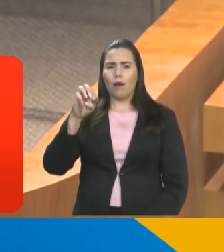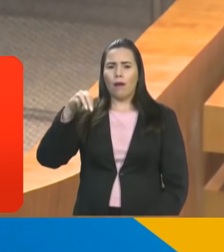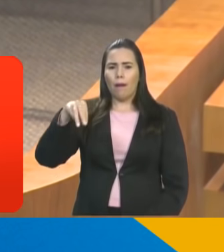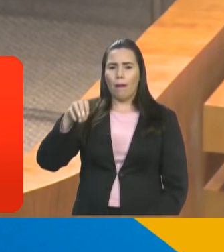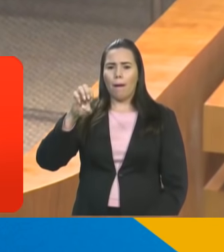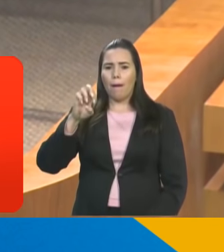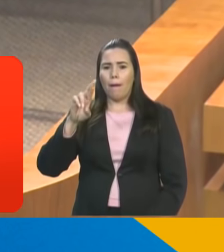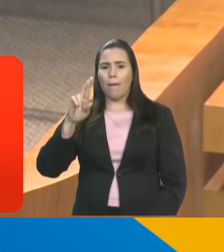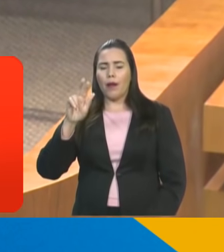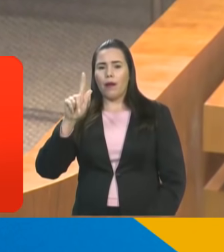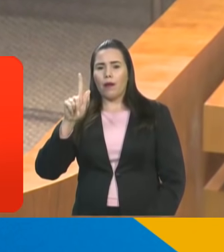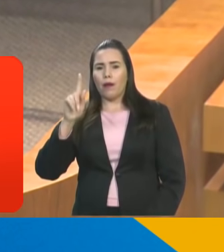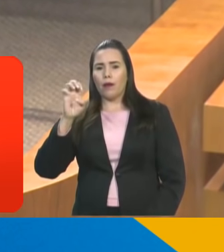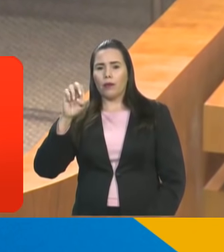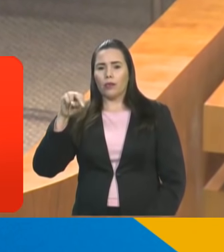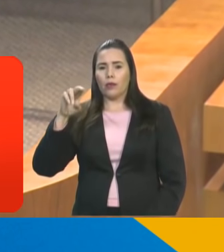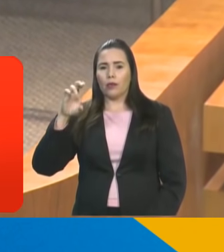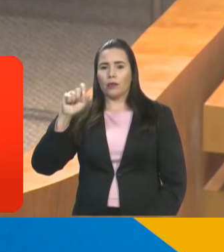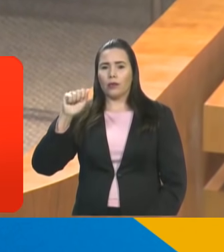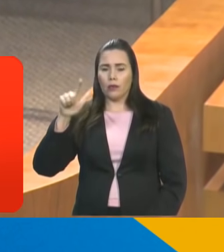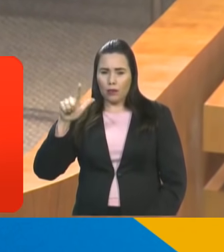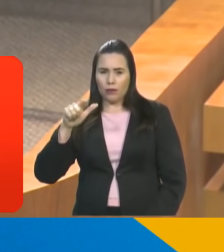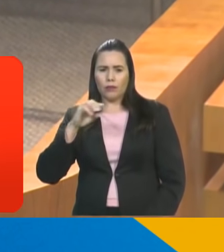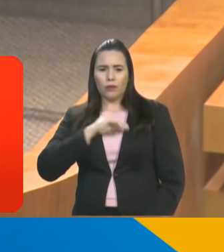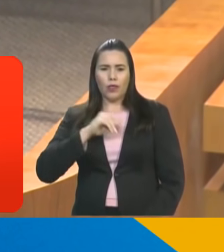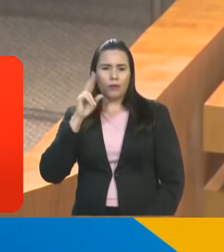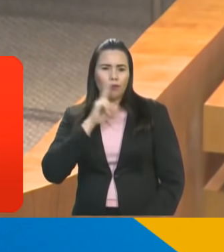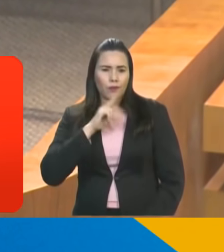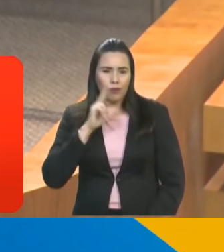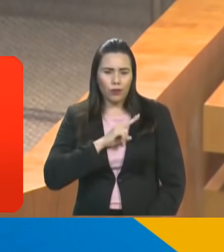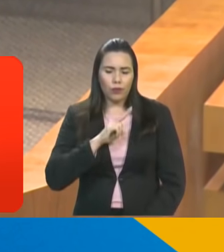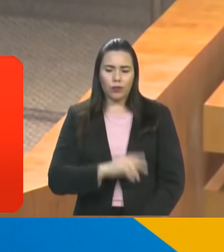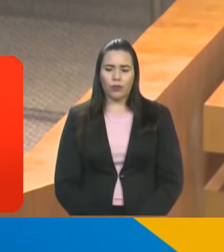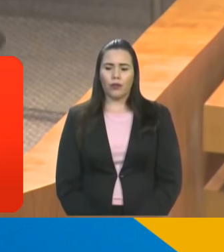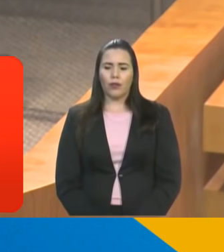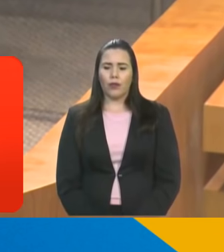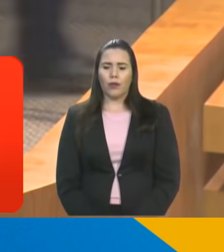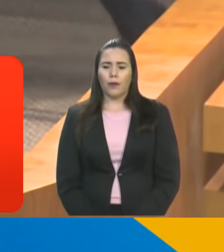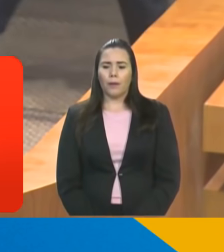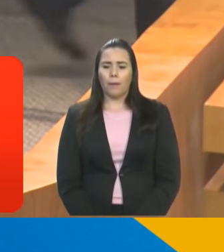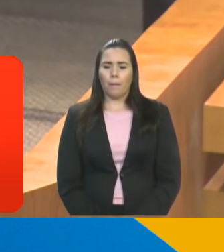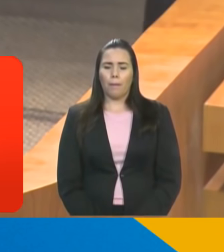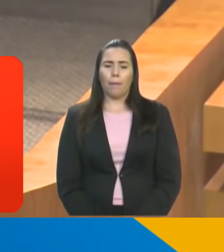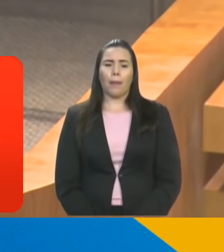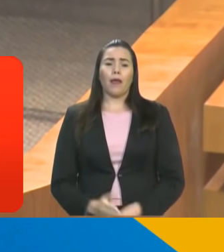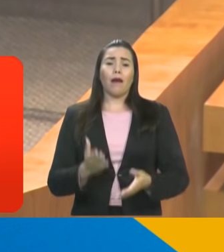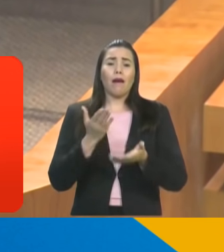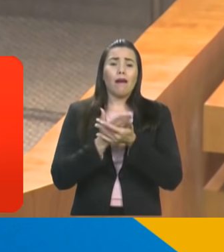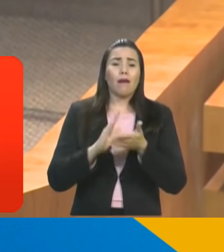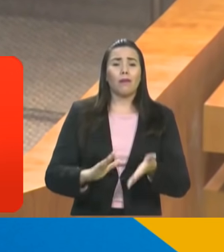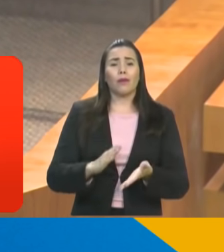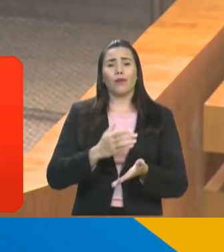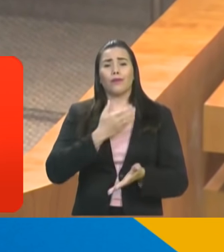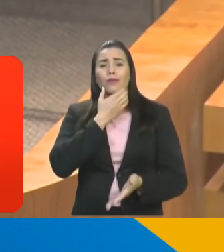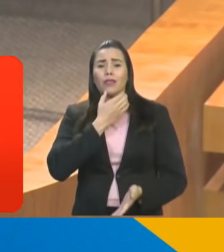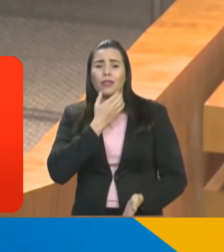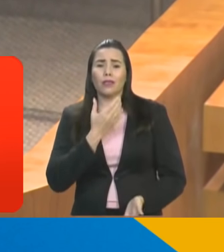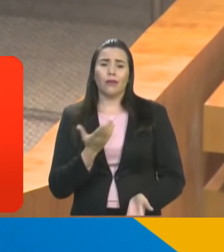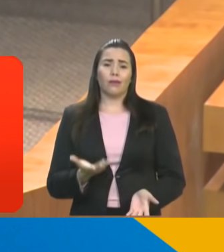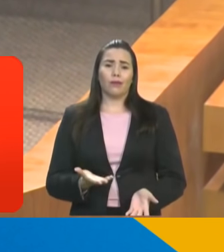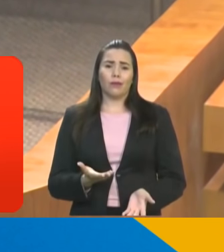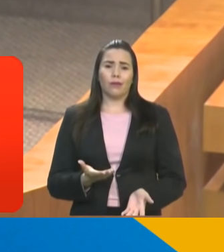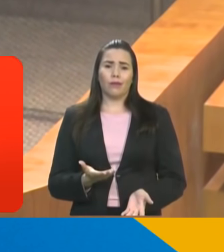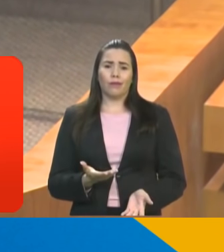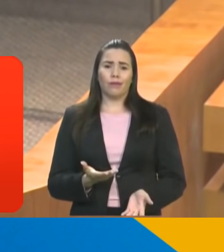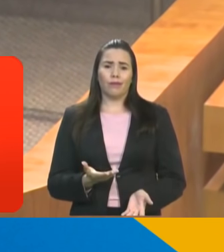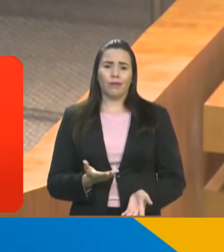final do ano passado, em dezembro. E há uma necessidade premente, não só pelo avanço dessa